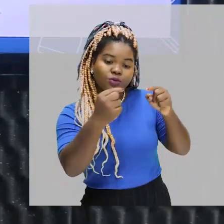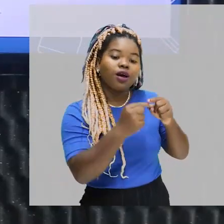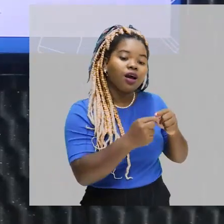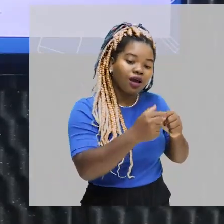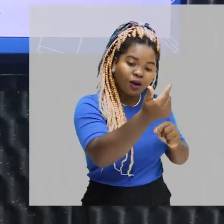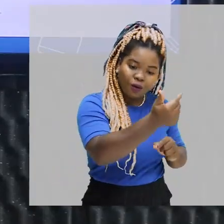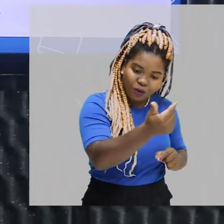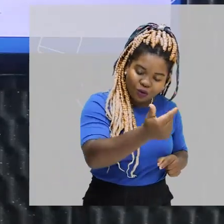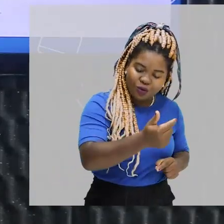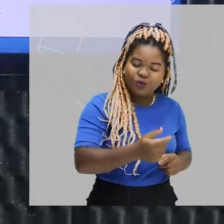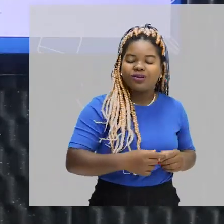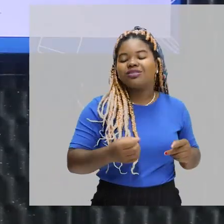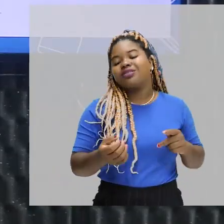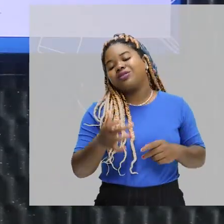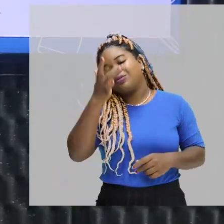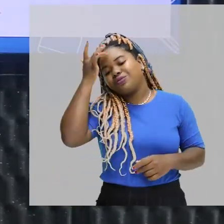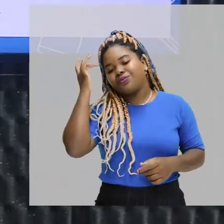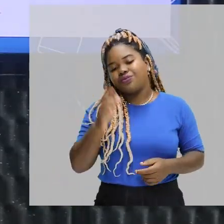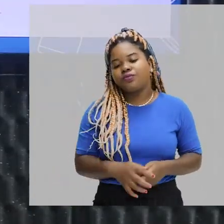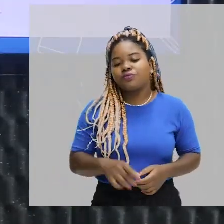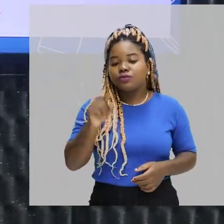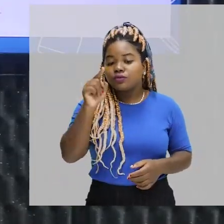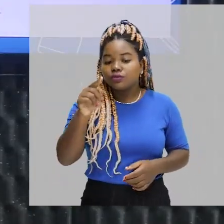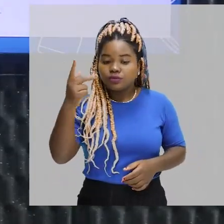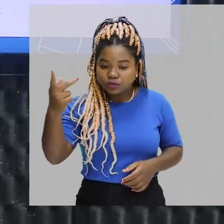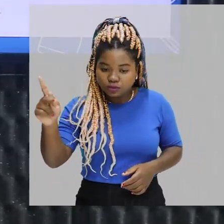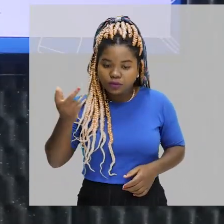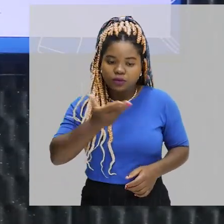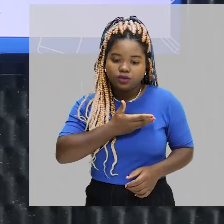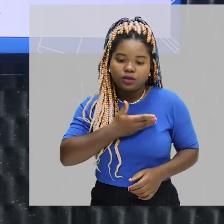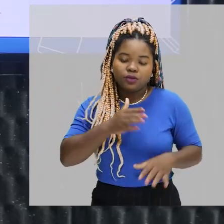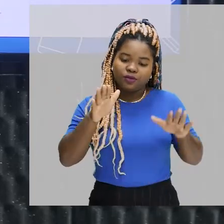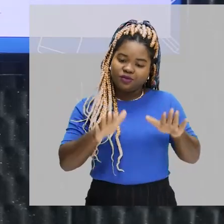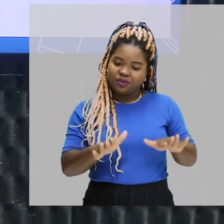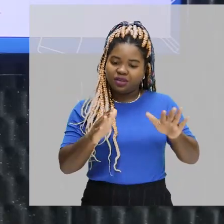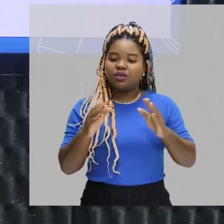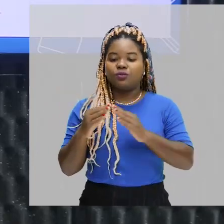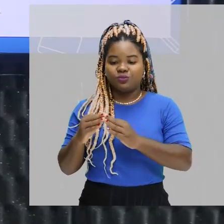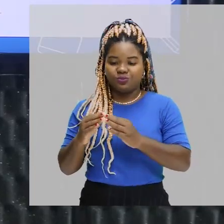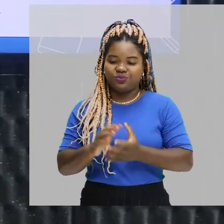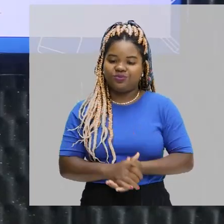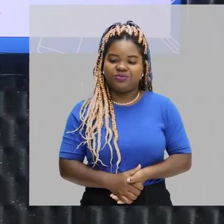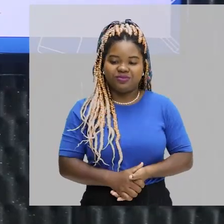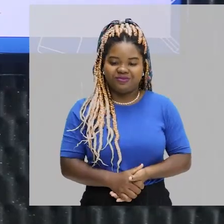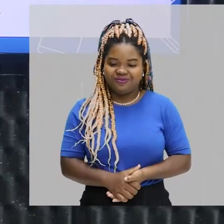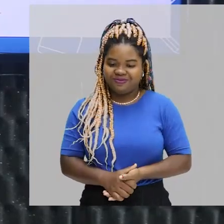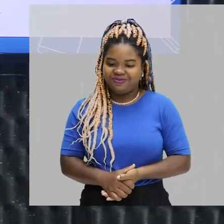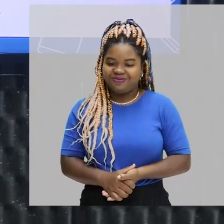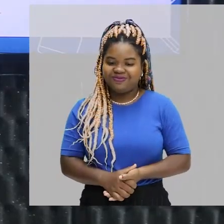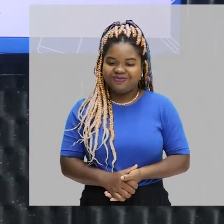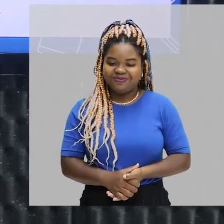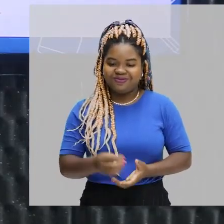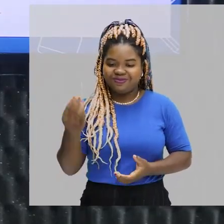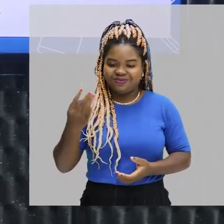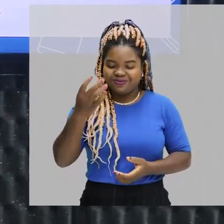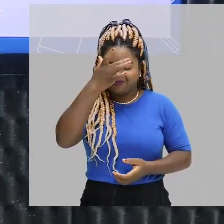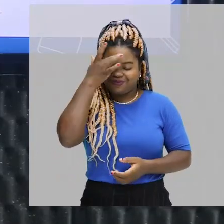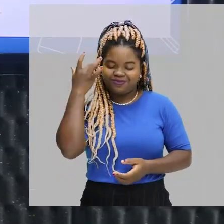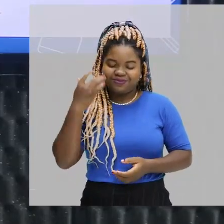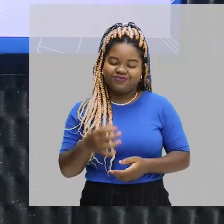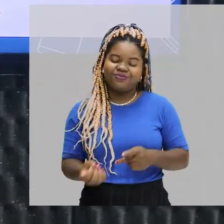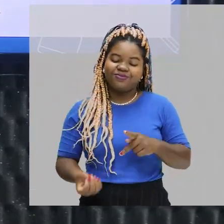com a segunda pessoa no plural, tá bom? Tu e teu amigo ficarão aqui em casa, tá bom? Olha só, terceira pessoa do plural,